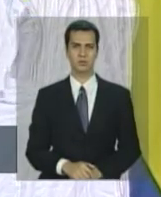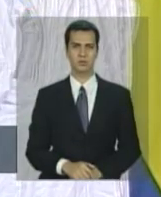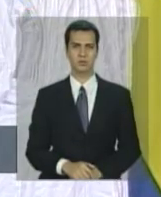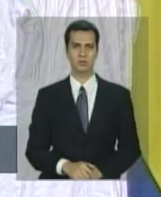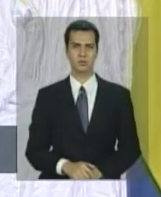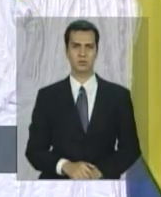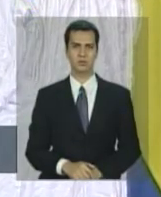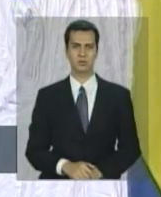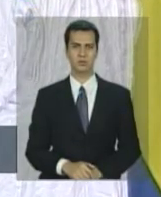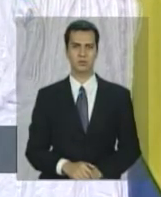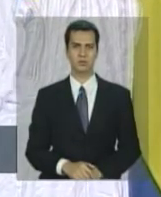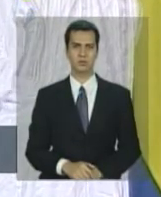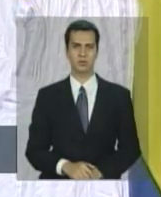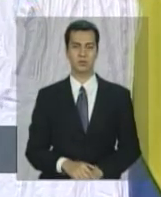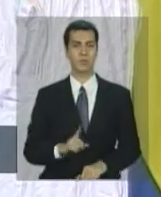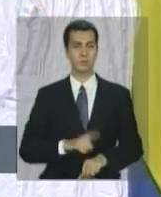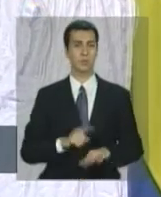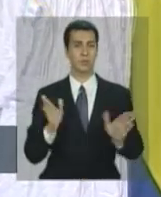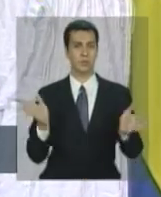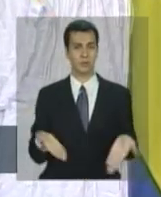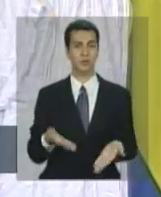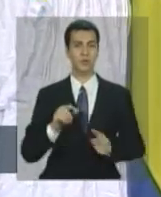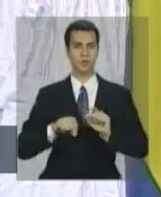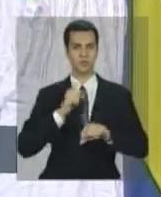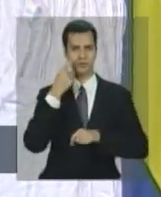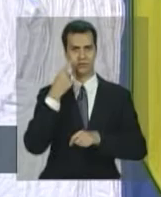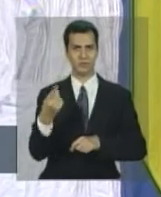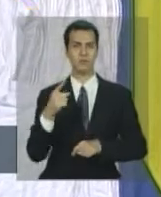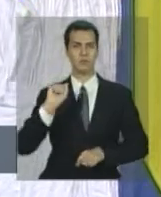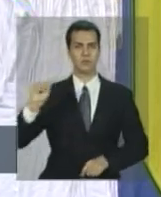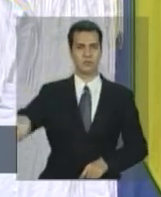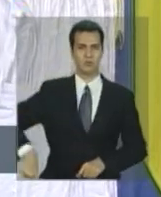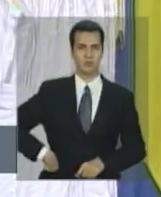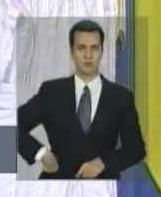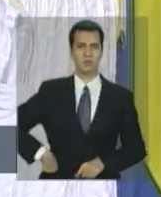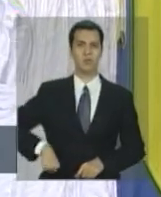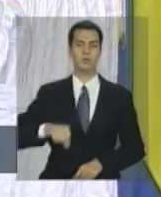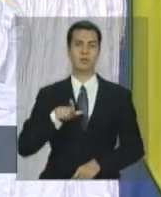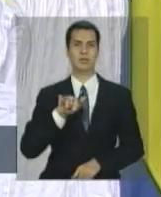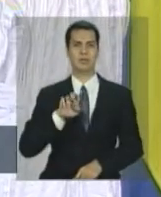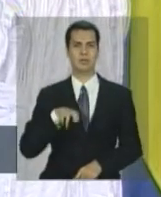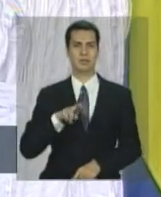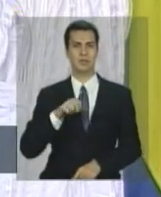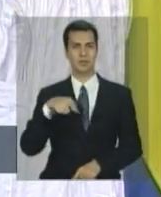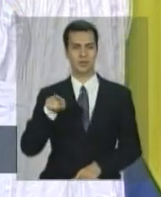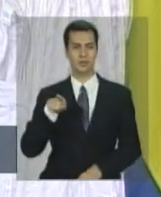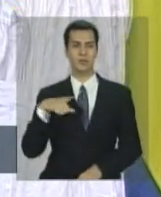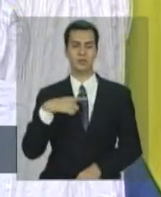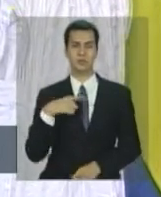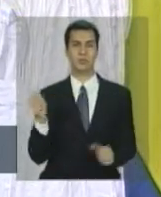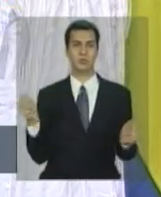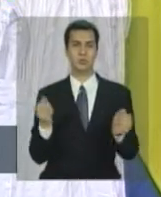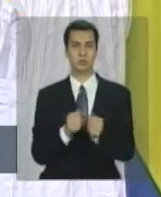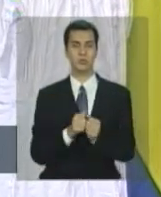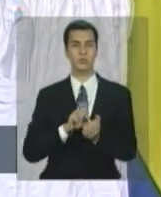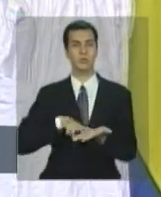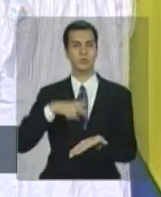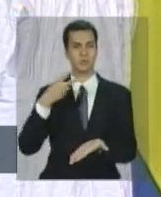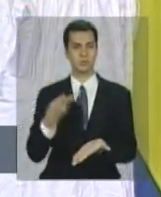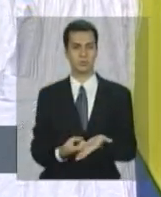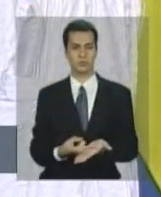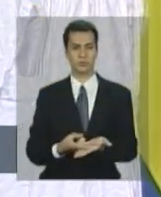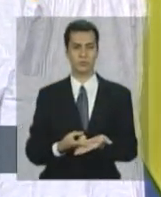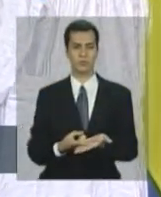Você vê neste momento que o embaixador de Guiné está acompanhado por um tradutor